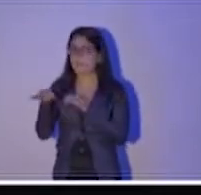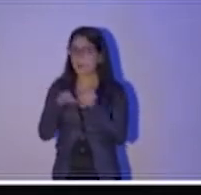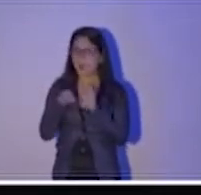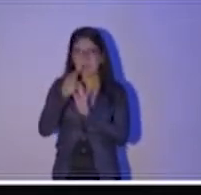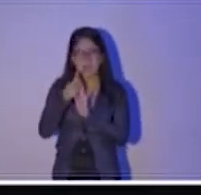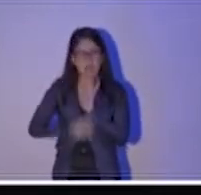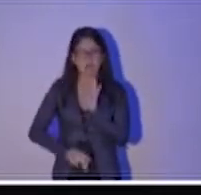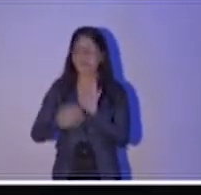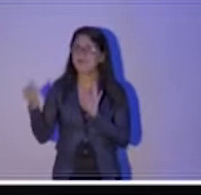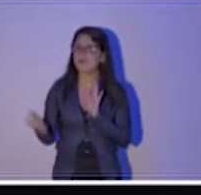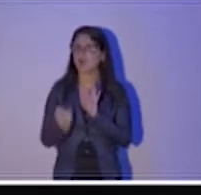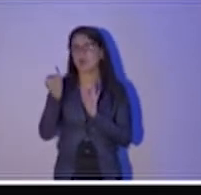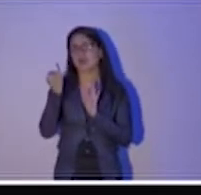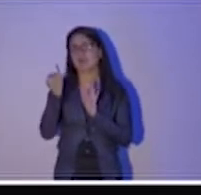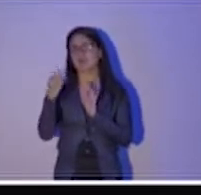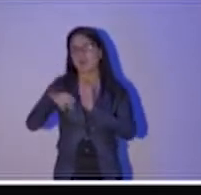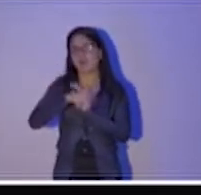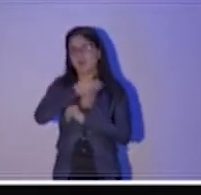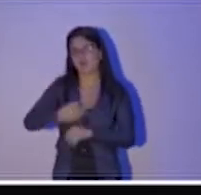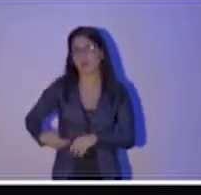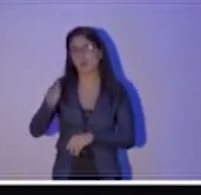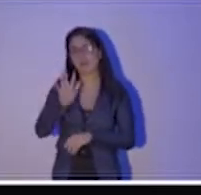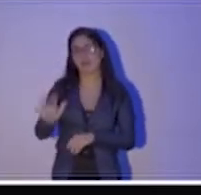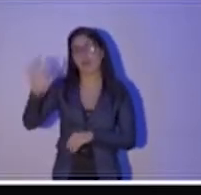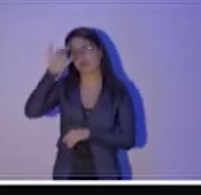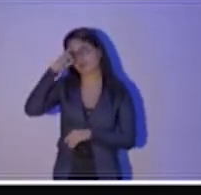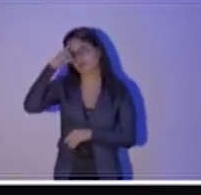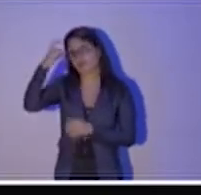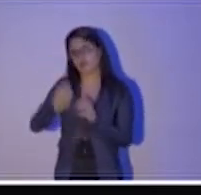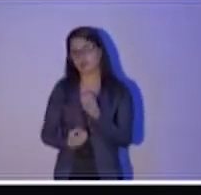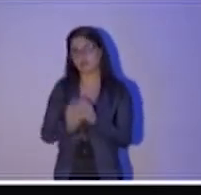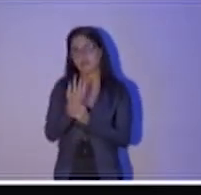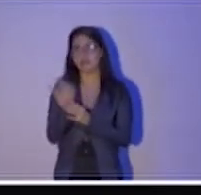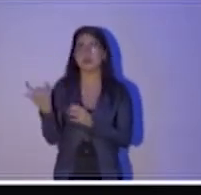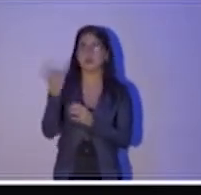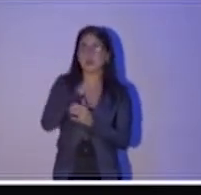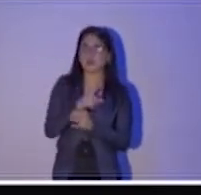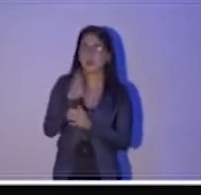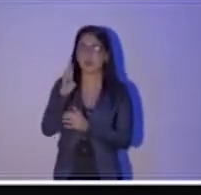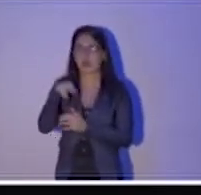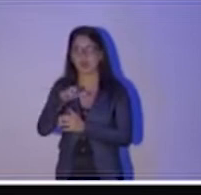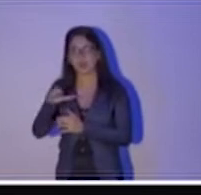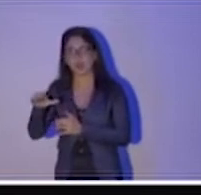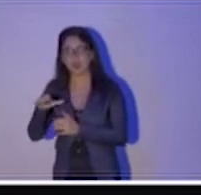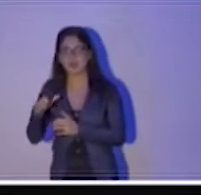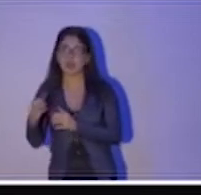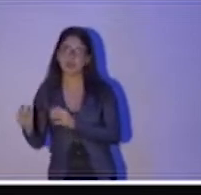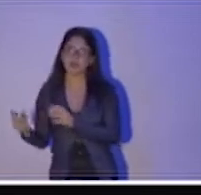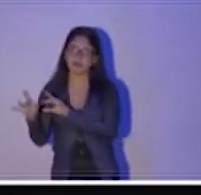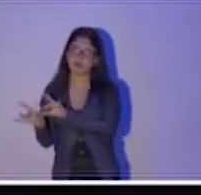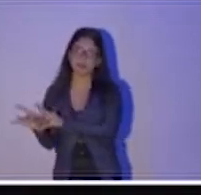para implementar, para implantar, para levar a base a ser traduzida nos currículos. E eu entrei